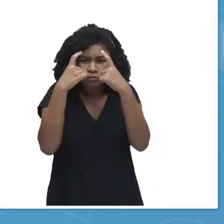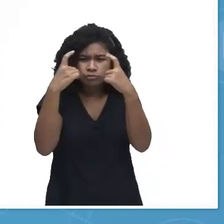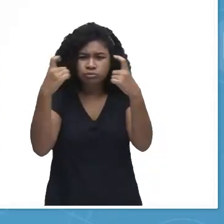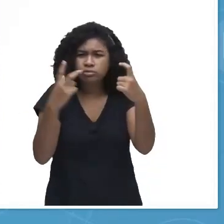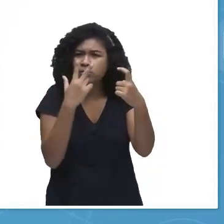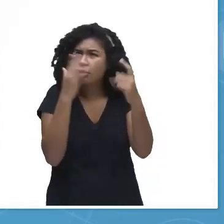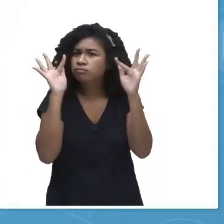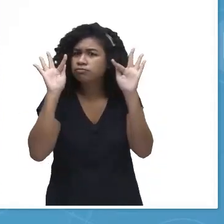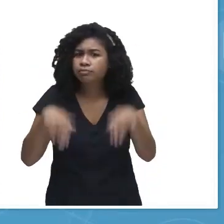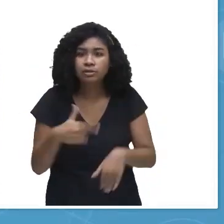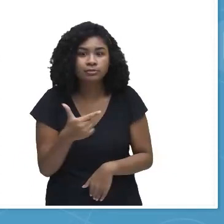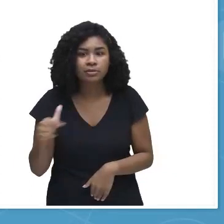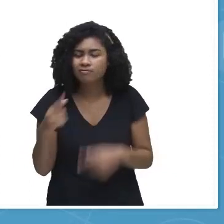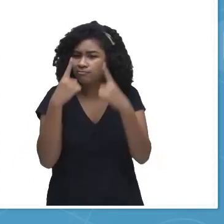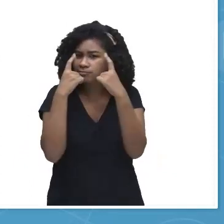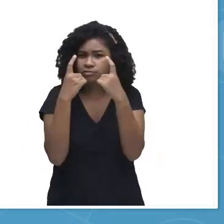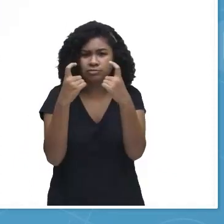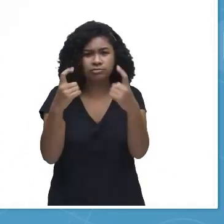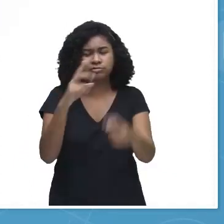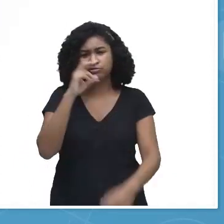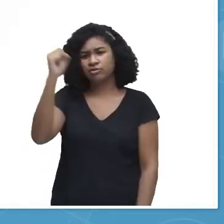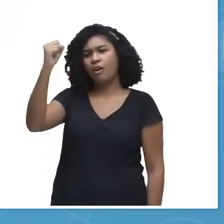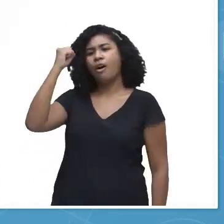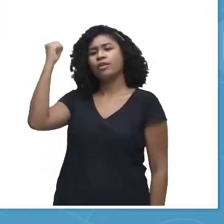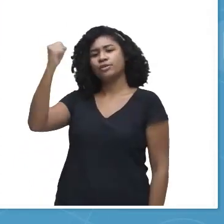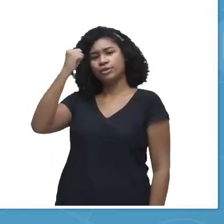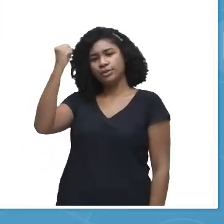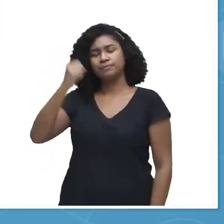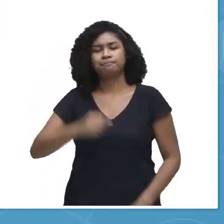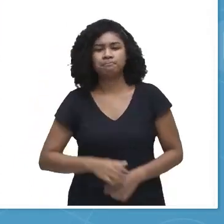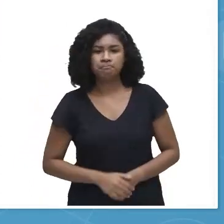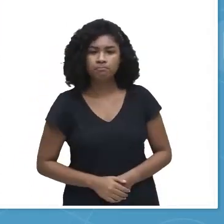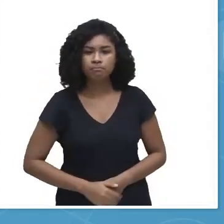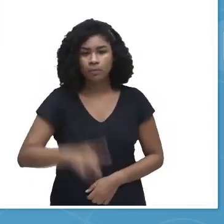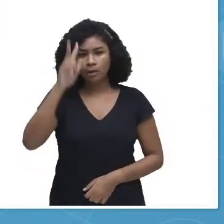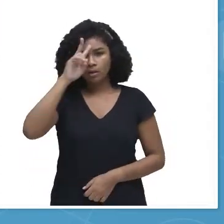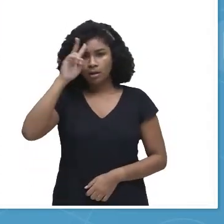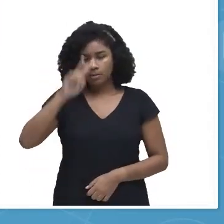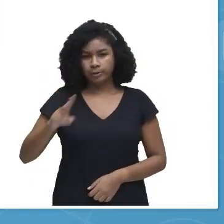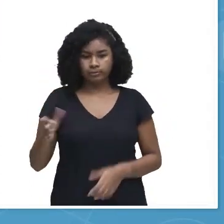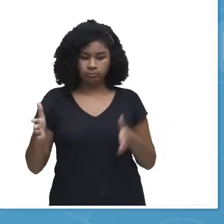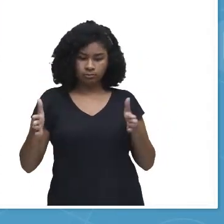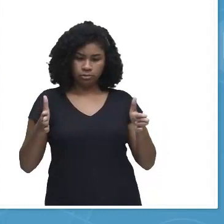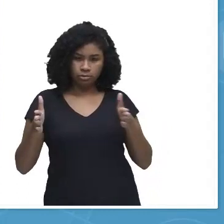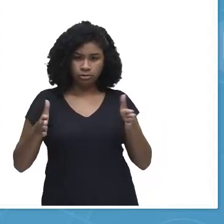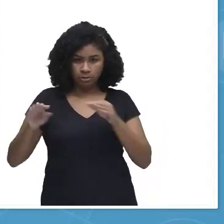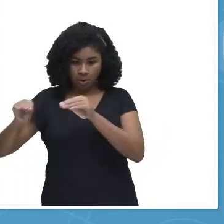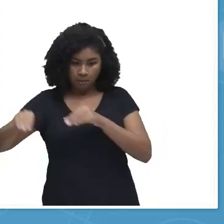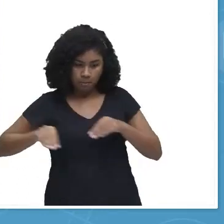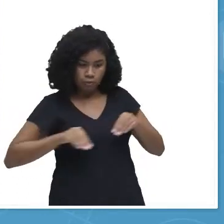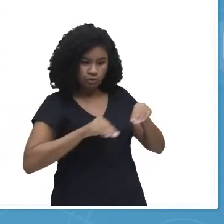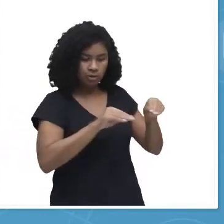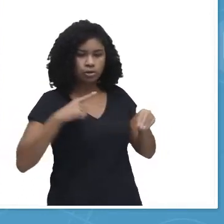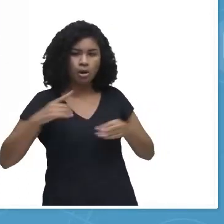nesse processo. Vale lembrar, gente, que na travessia do continente africano até o Brasil, eram transportados os